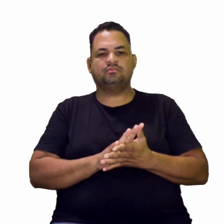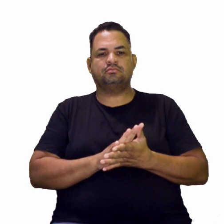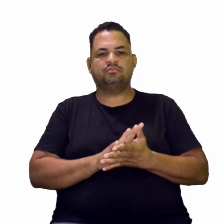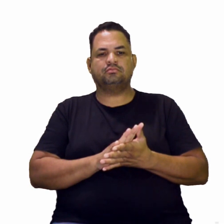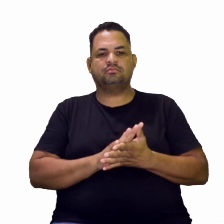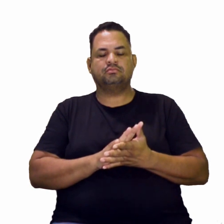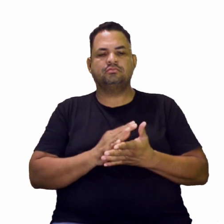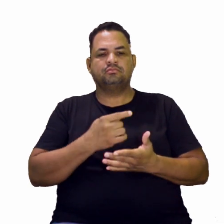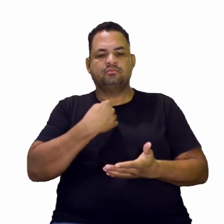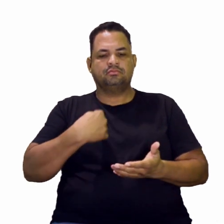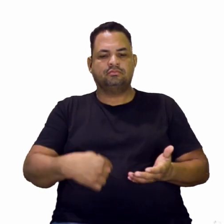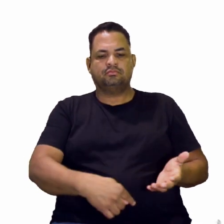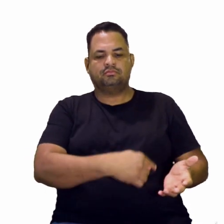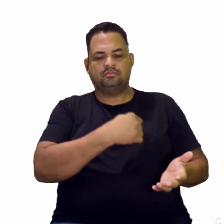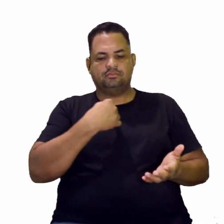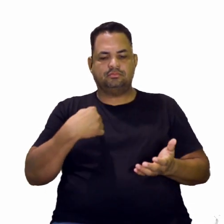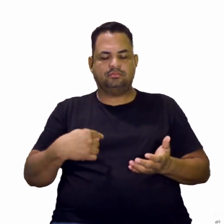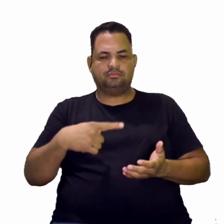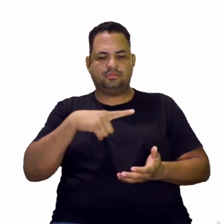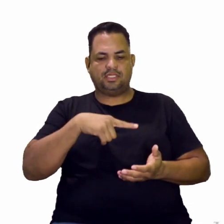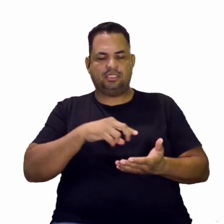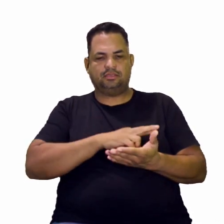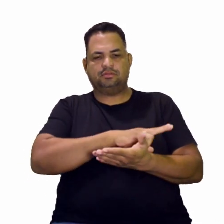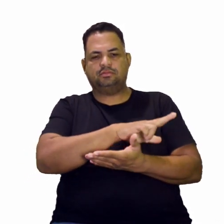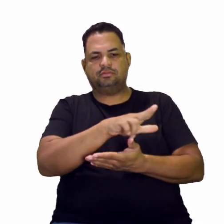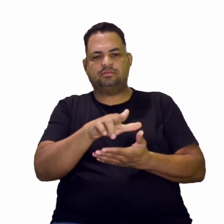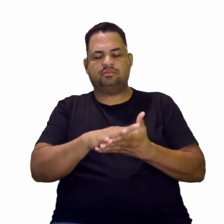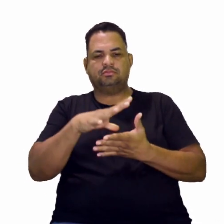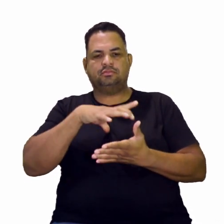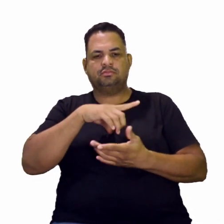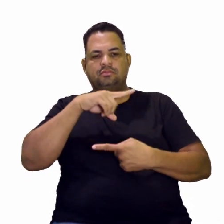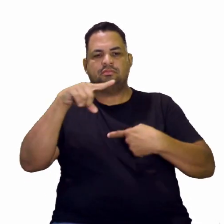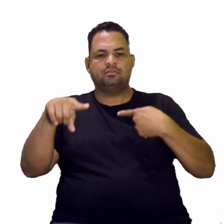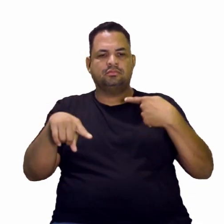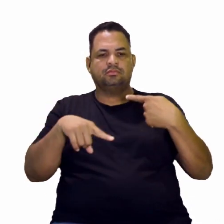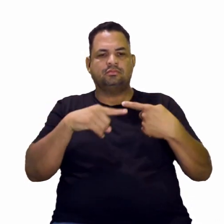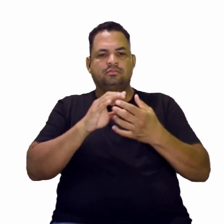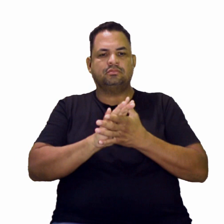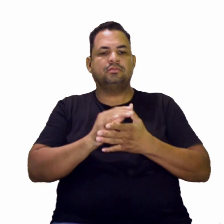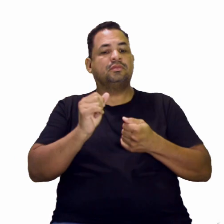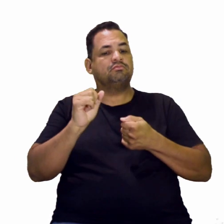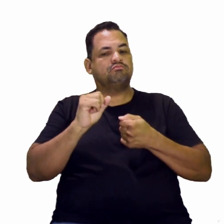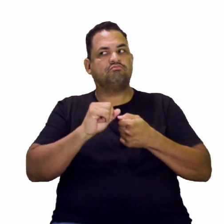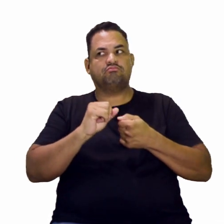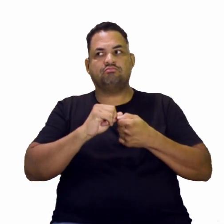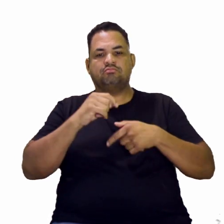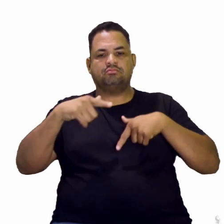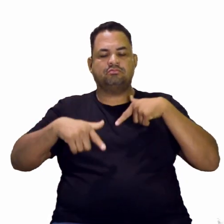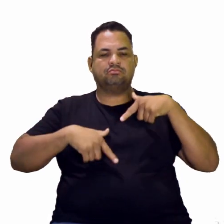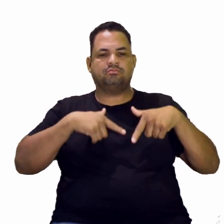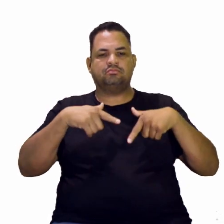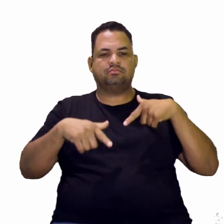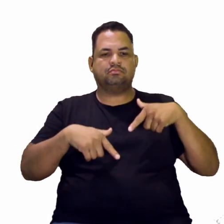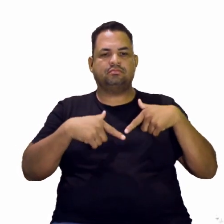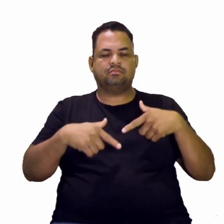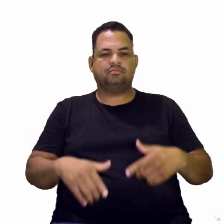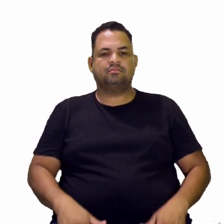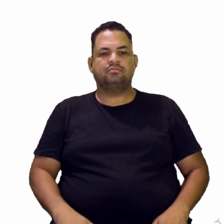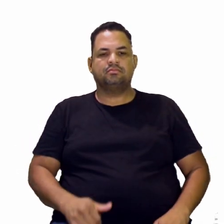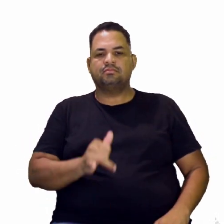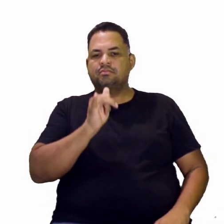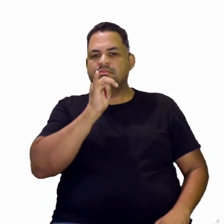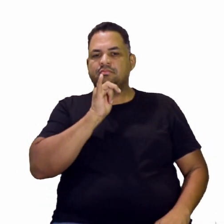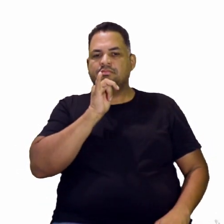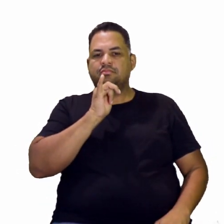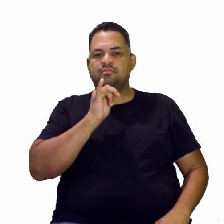esse sistema ele é composto por vários órgãos, né, que têm a finalidade de realizar uma determinada função. Falei isso durante a aula, como, por